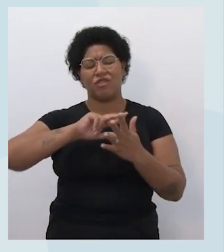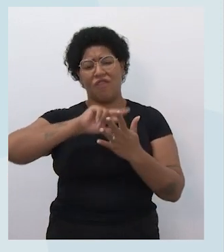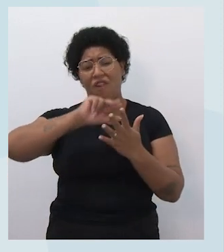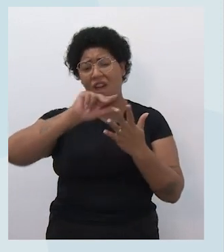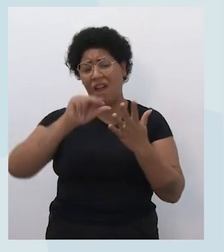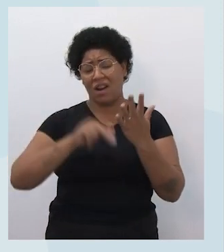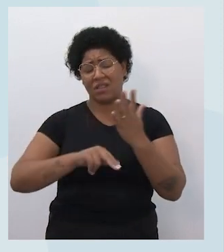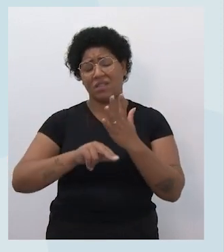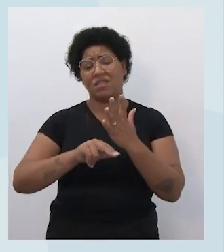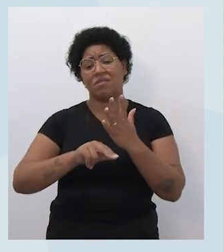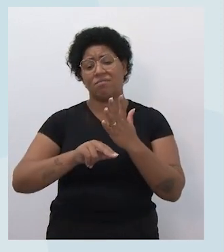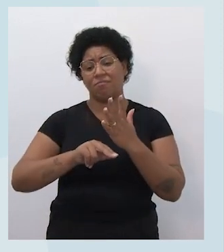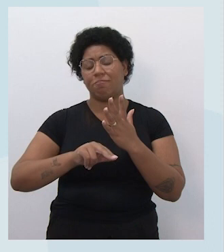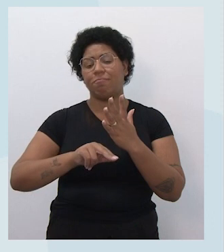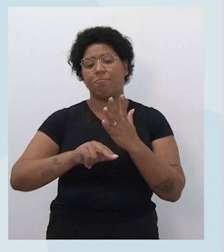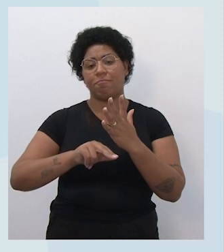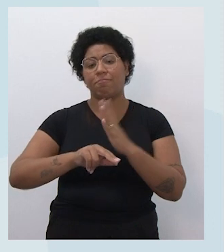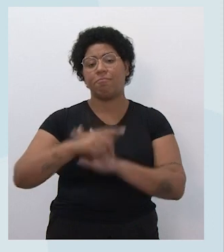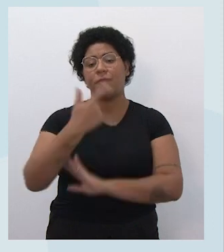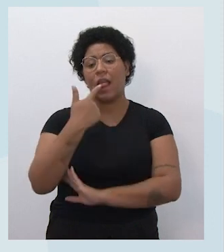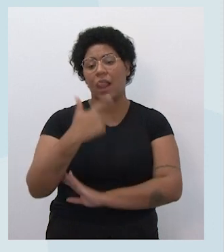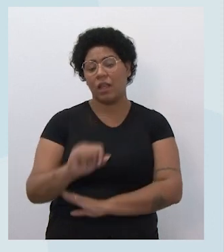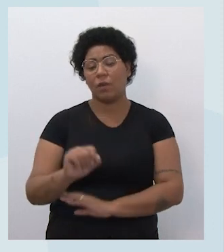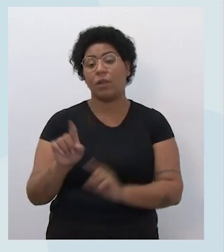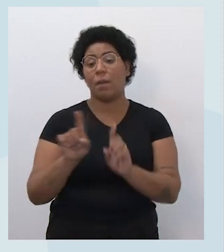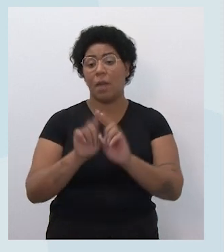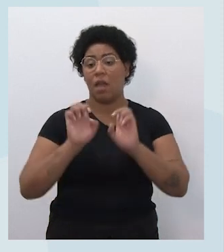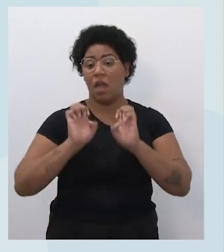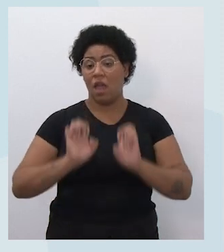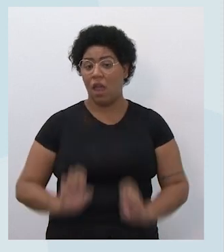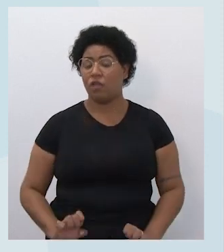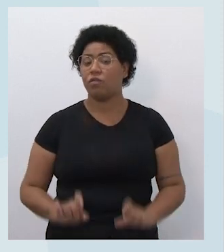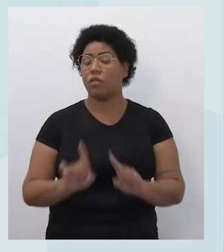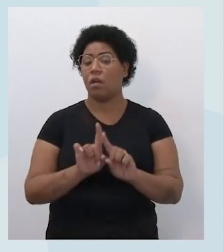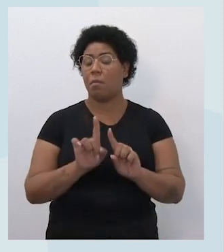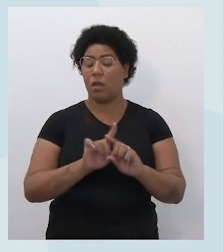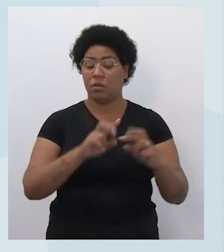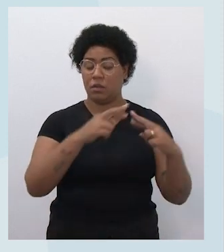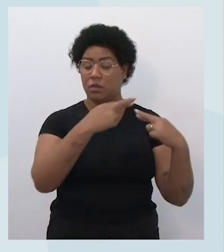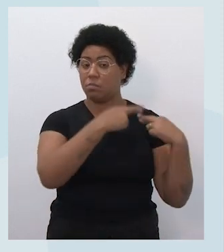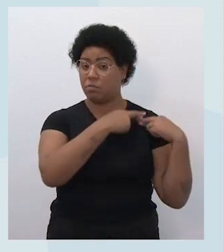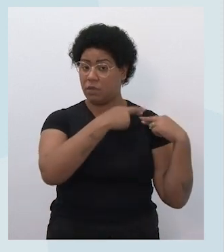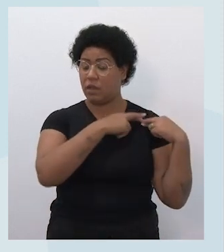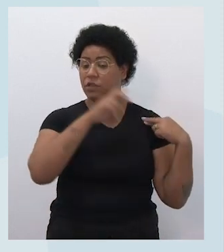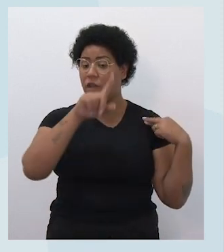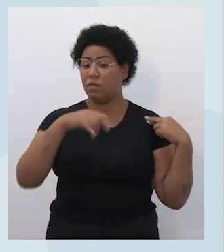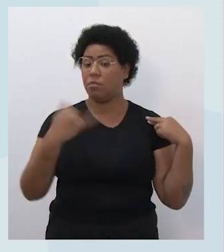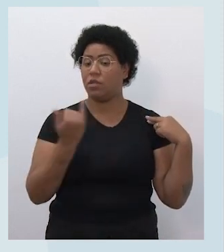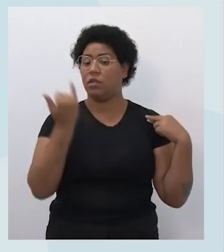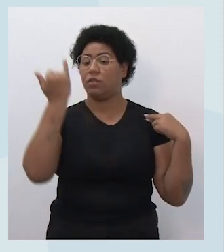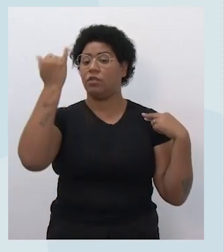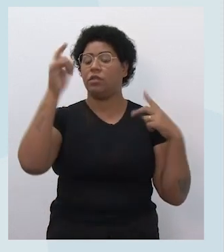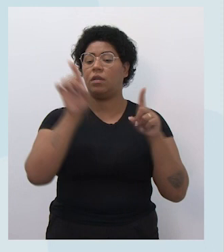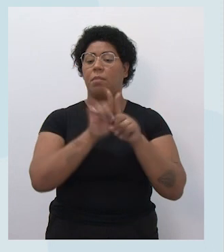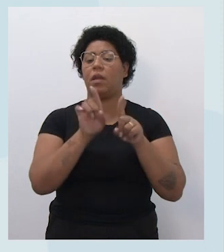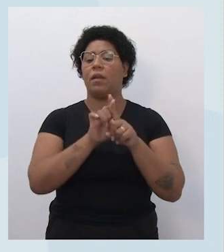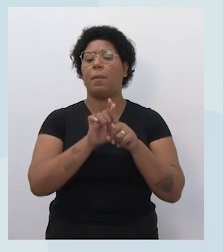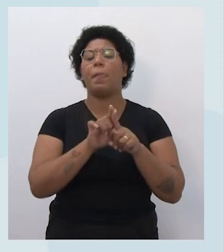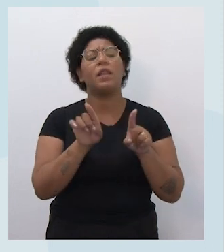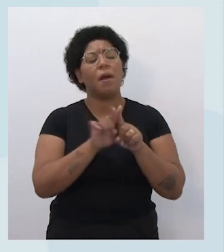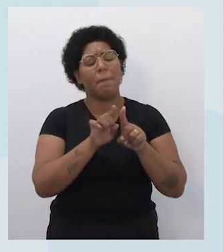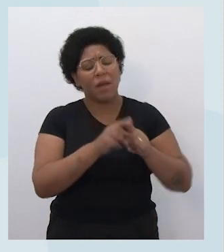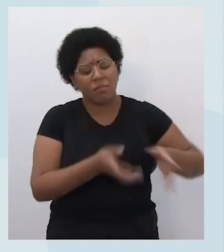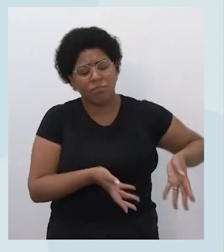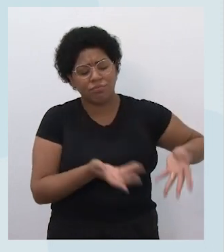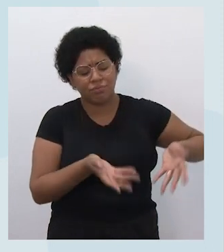situação. Ética e responsabilidade, né? Que é um aspecto extremamente importante. Também o incentivo do